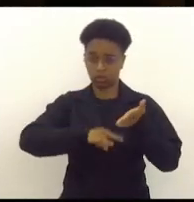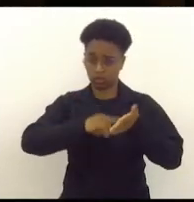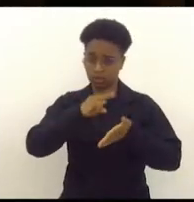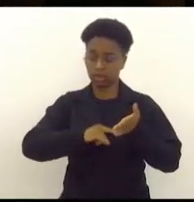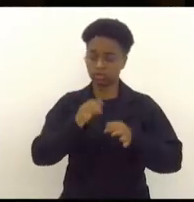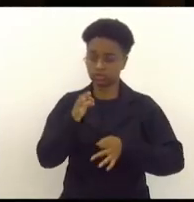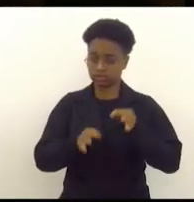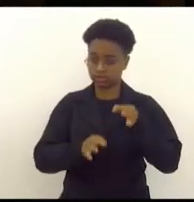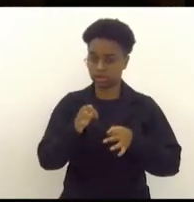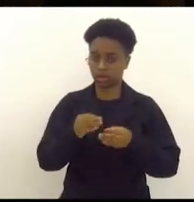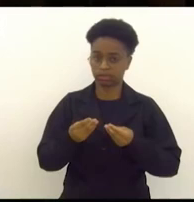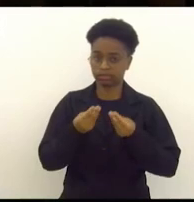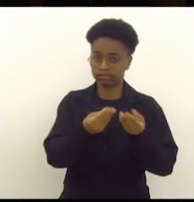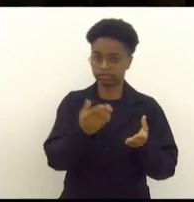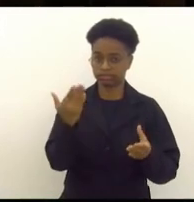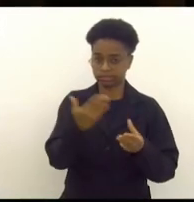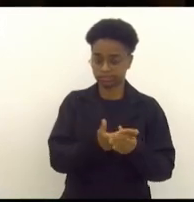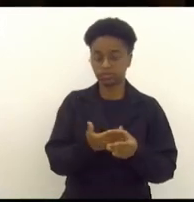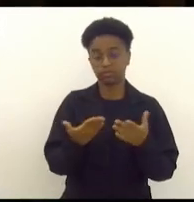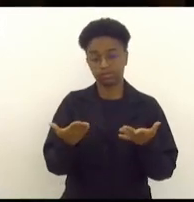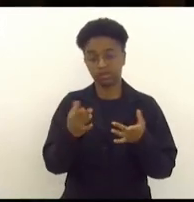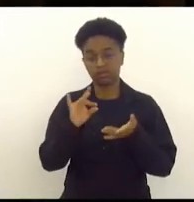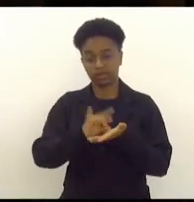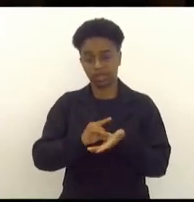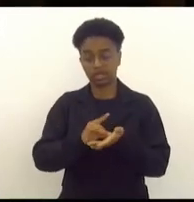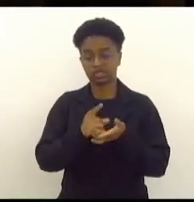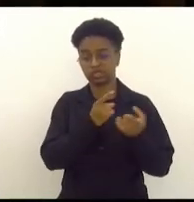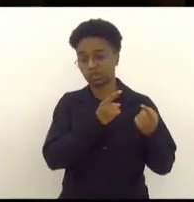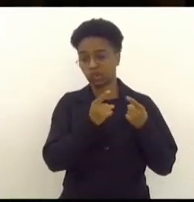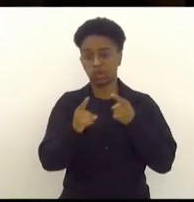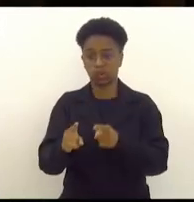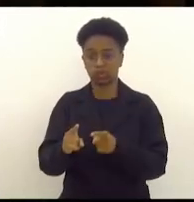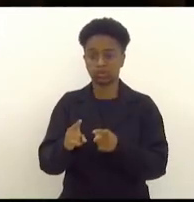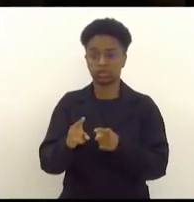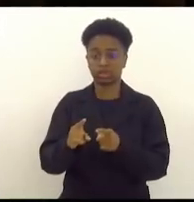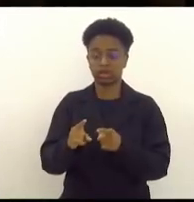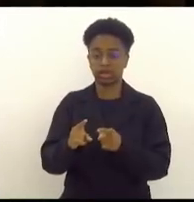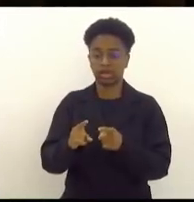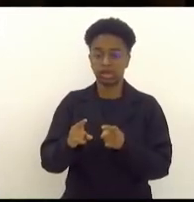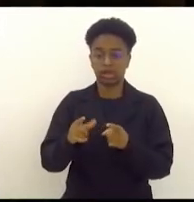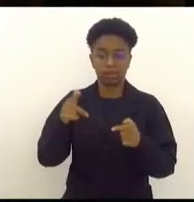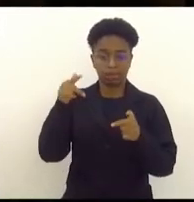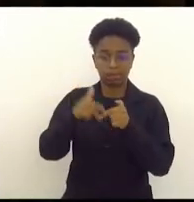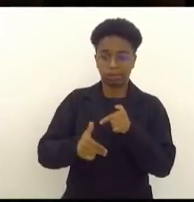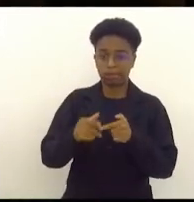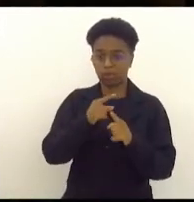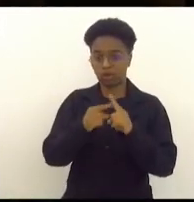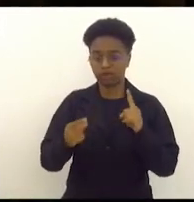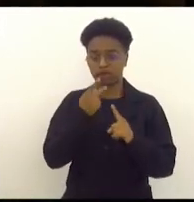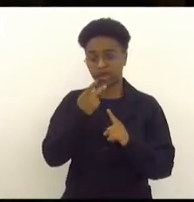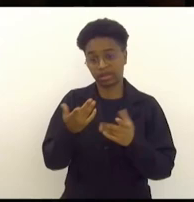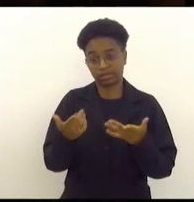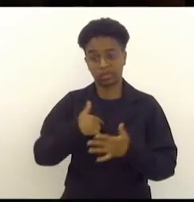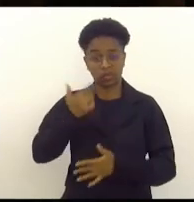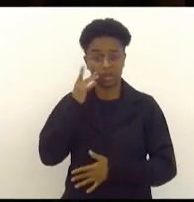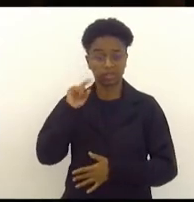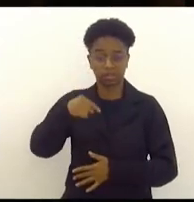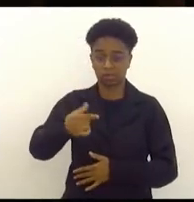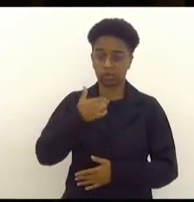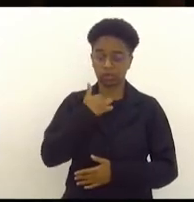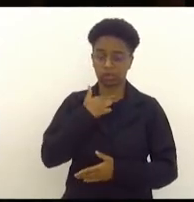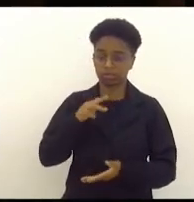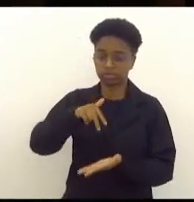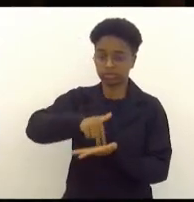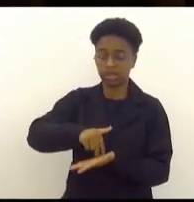ele recebeu e mais um repúdio a censura que daqui a pouco eu acho que nem aqui mais eu vou poder subir para representar meu eleitor e a todos